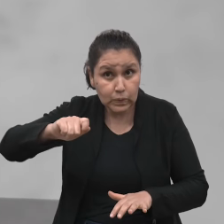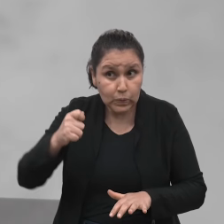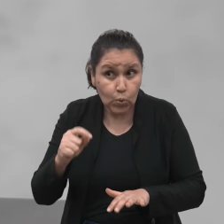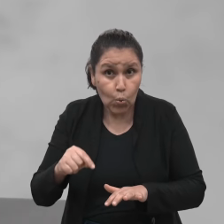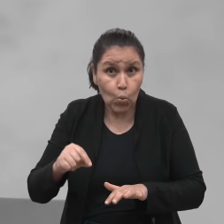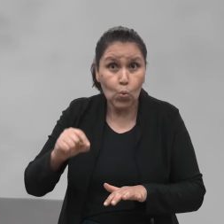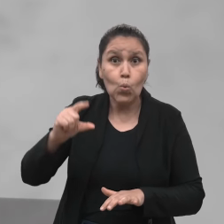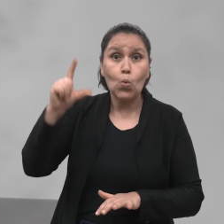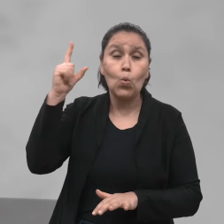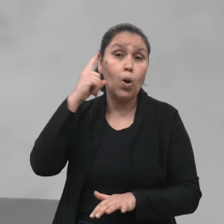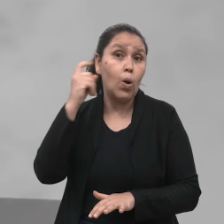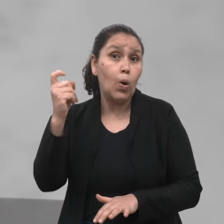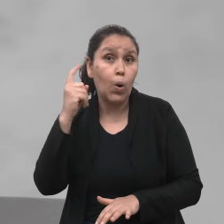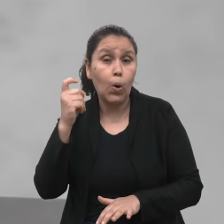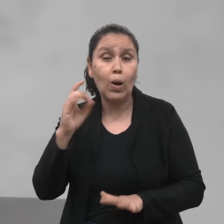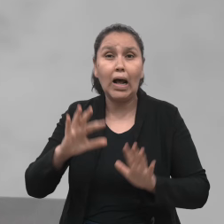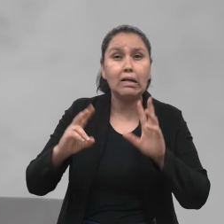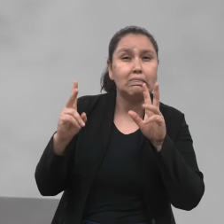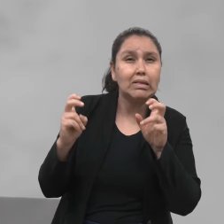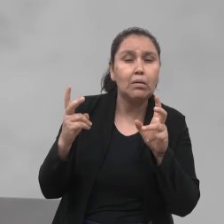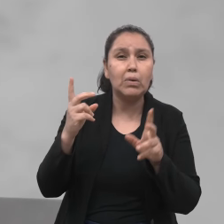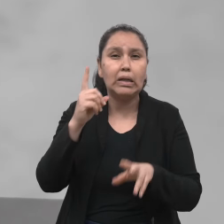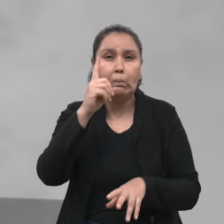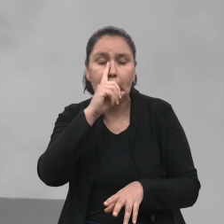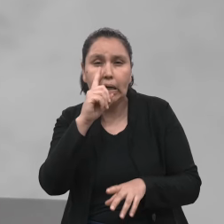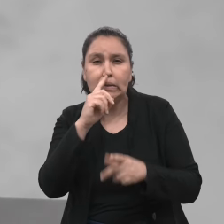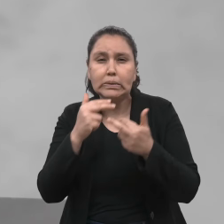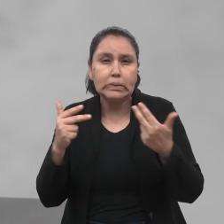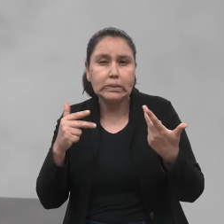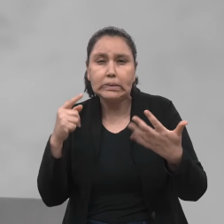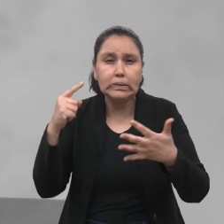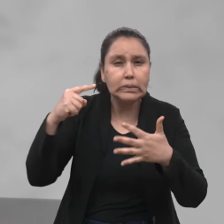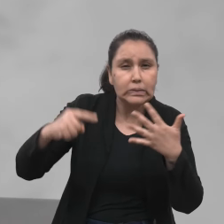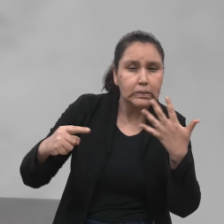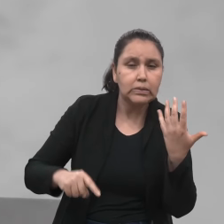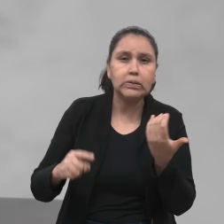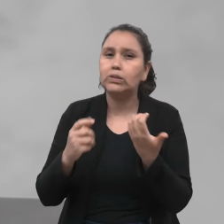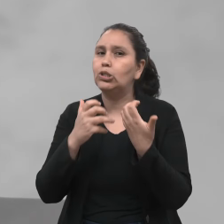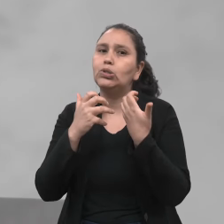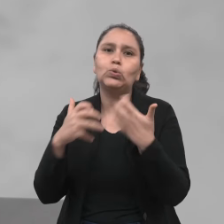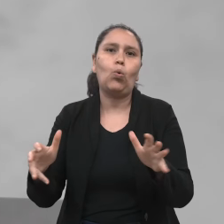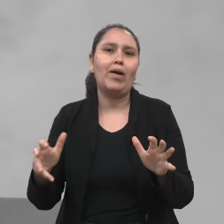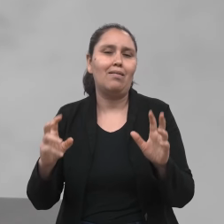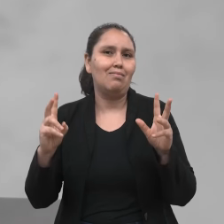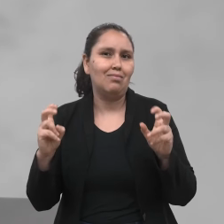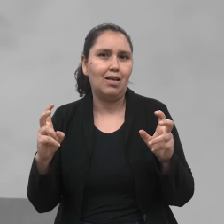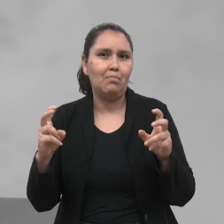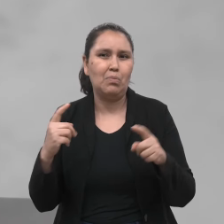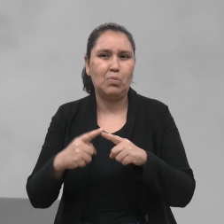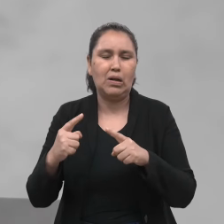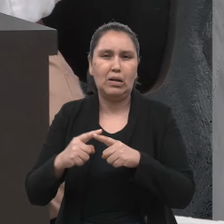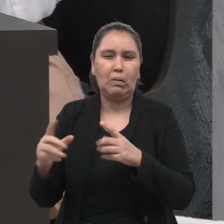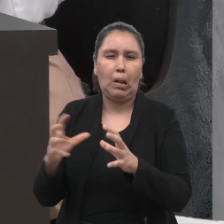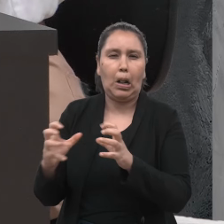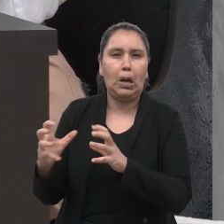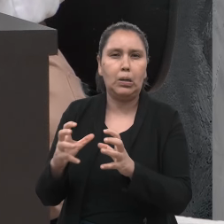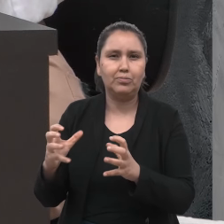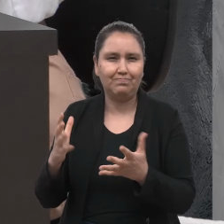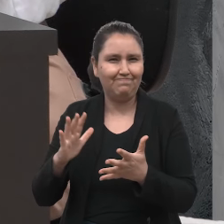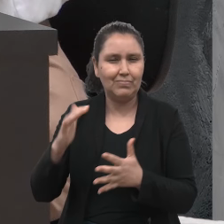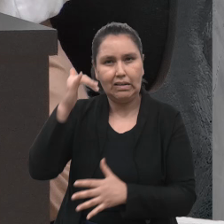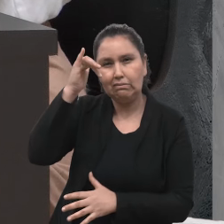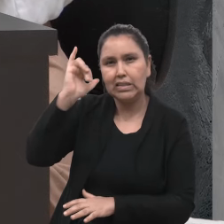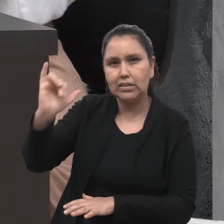gostar. Será que não era hora de pagar a conta antes? Eu acho melhor eu não tocar no assunto da mãe, né? Ele fica irritado com isso. Então, a hipervigilância e a dúvida também confundem muito essa